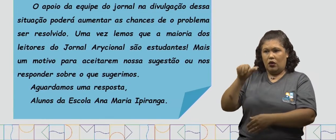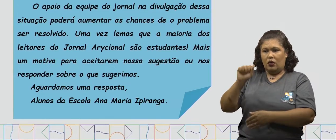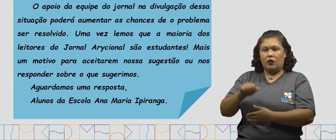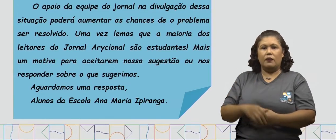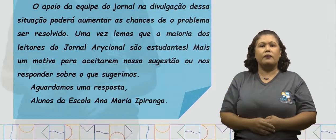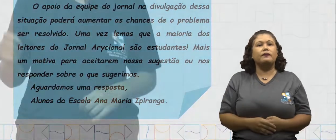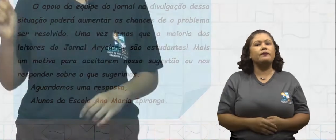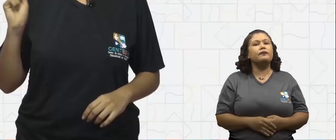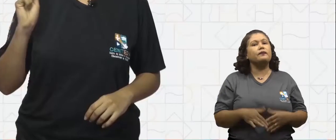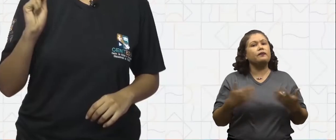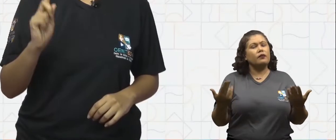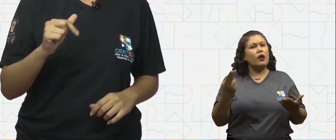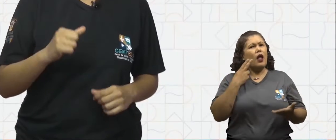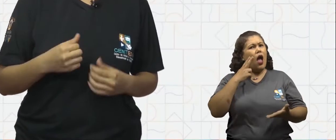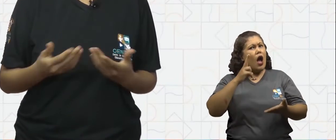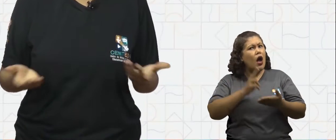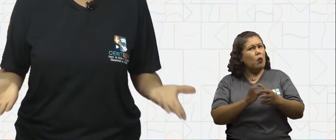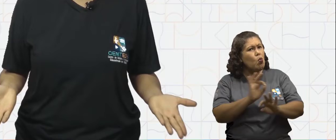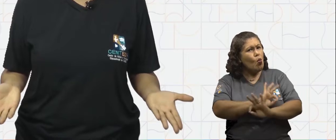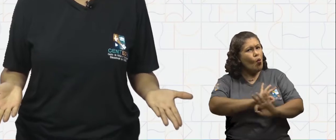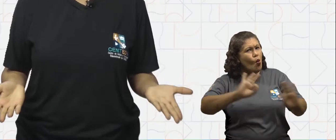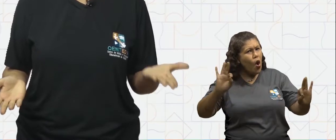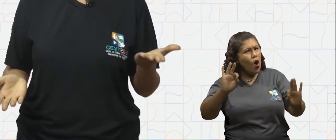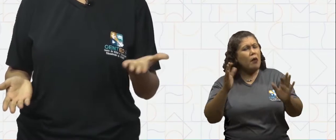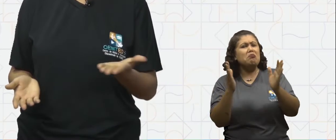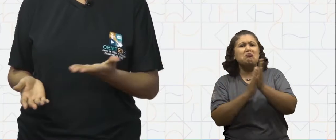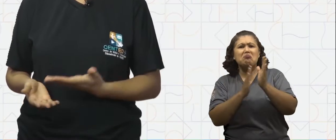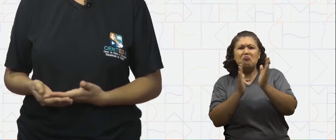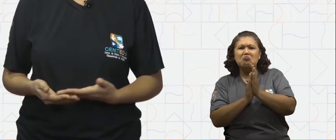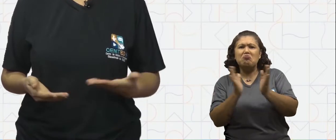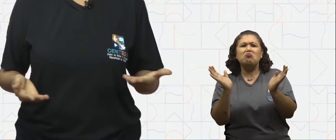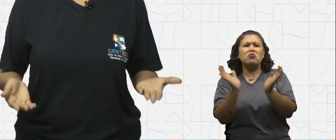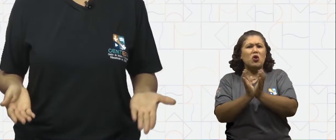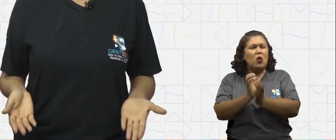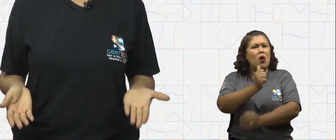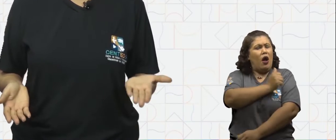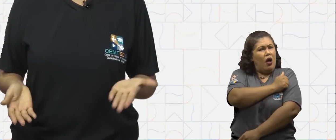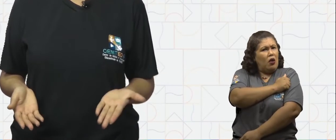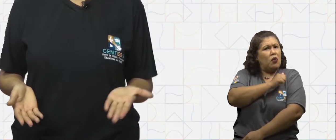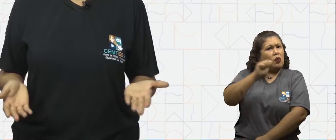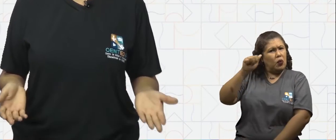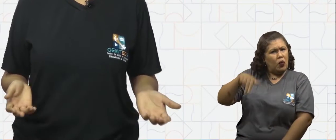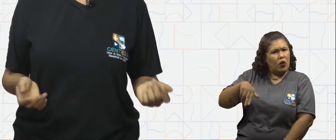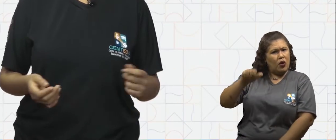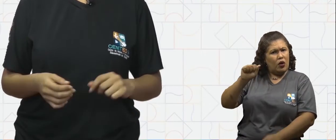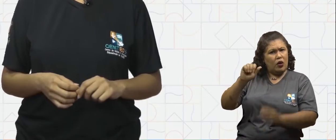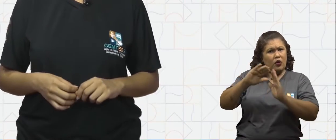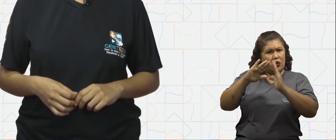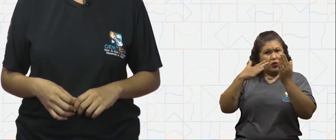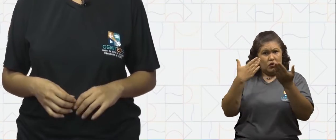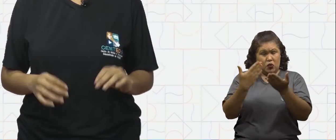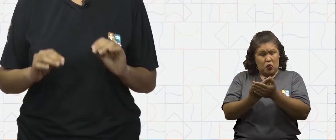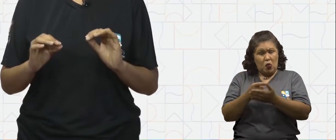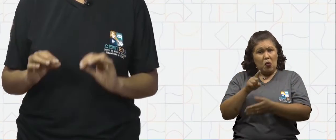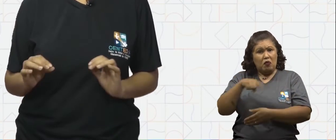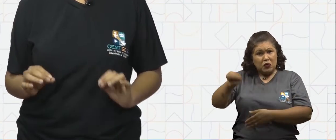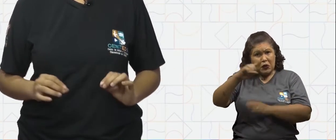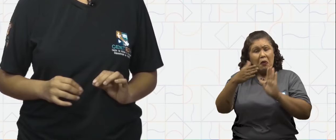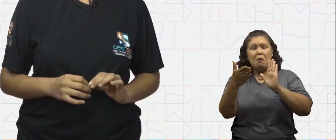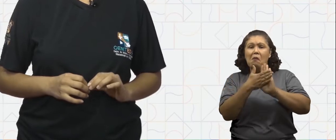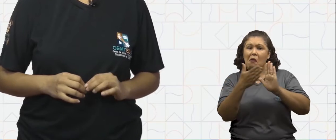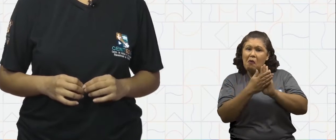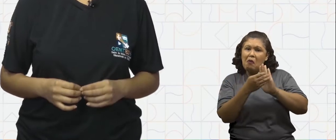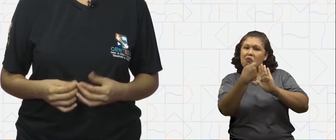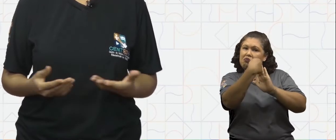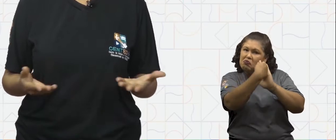Ipiranga. A carta ficou ótima. Parabéns aos alunos da escola Ana Maria Ipiranga pela